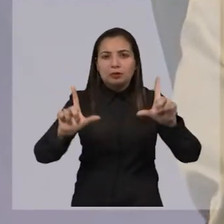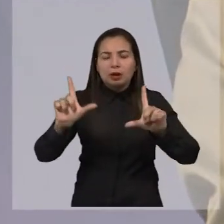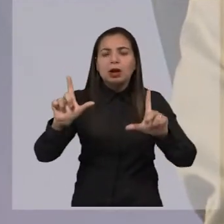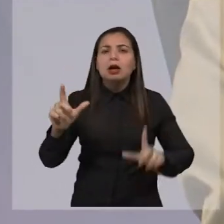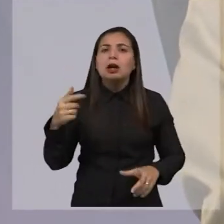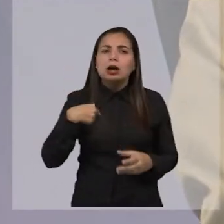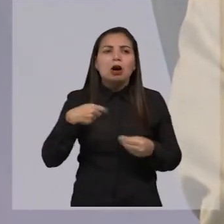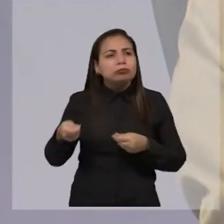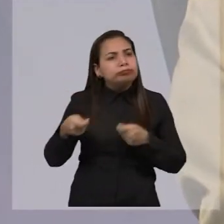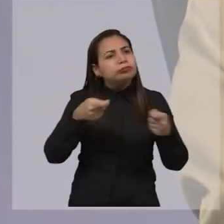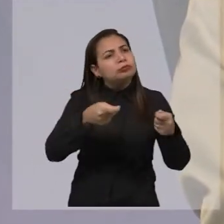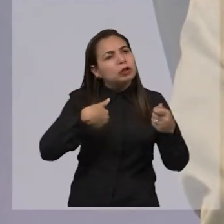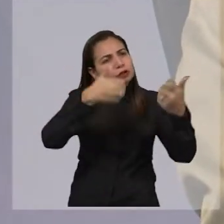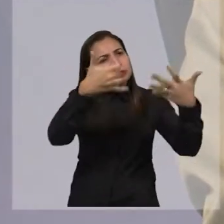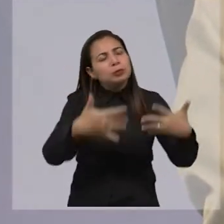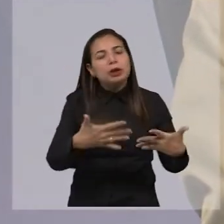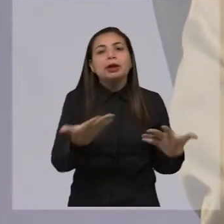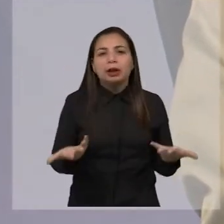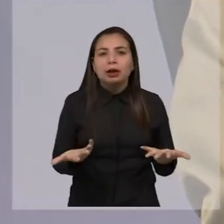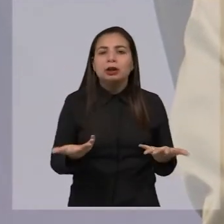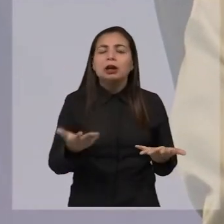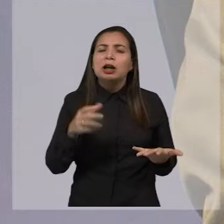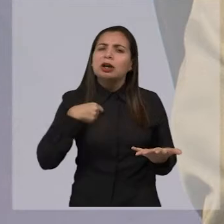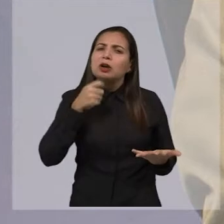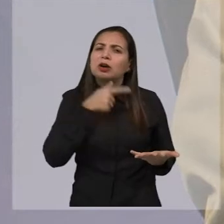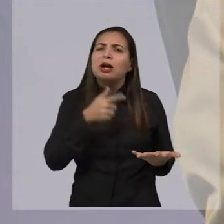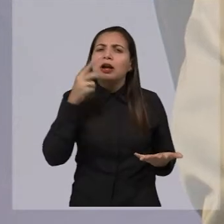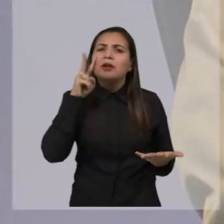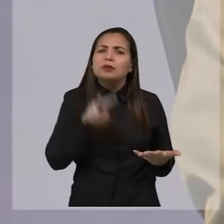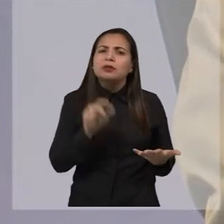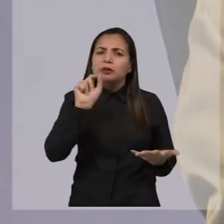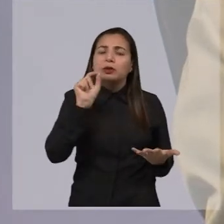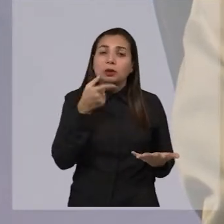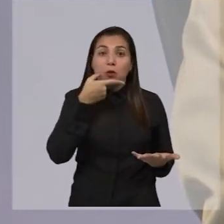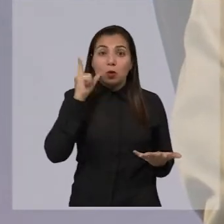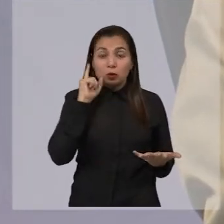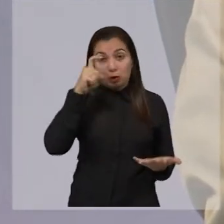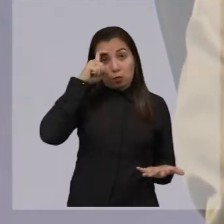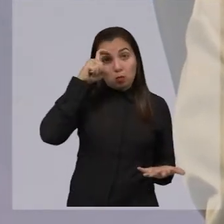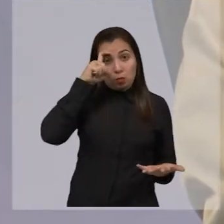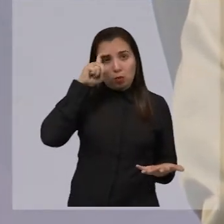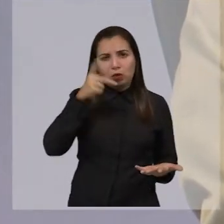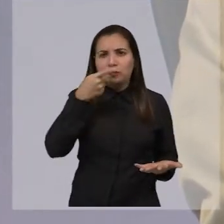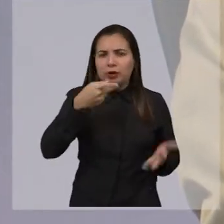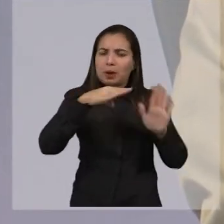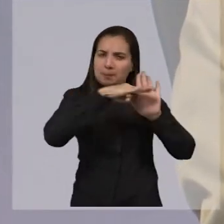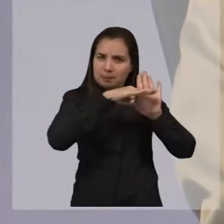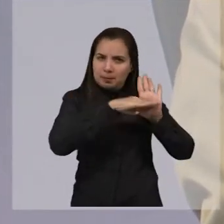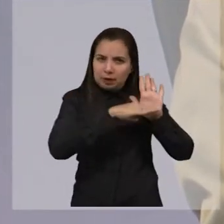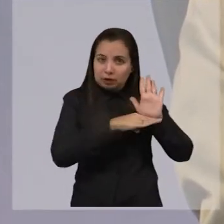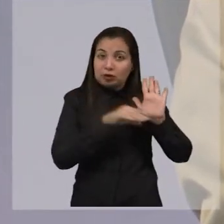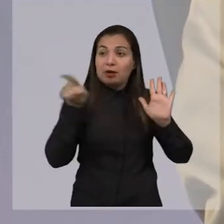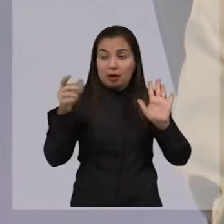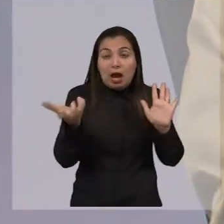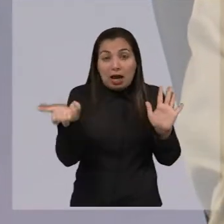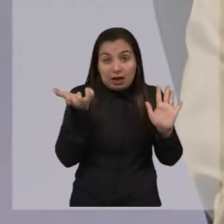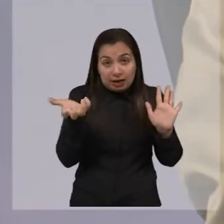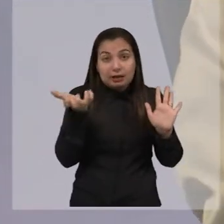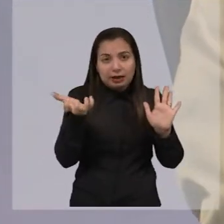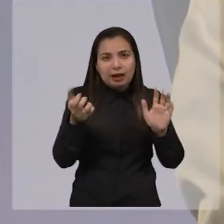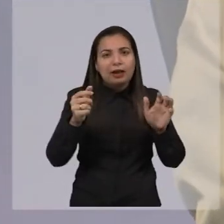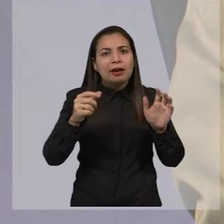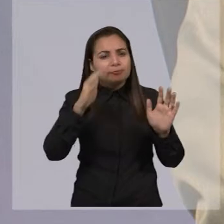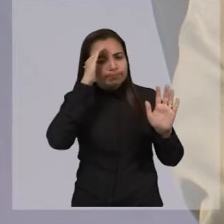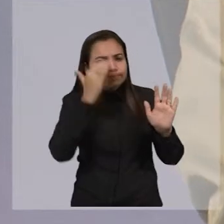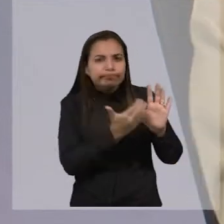lá, e eu entreguei a ele. E eu achei engraçado que ontem eu vi o Moro falando sobre as medidas que ele quer, as